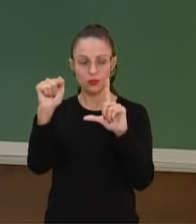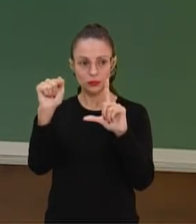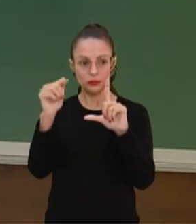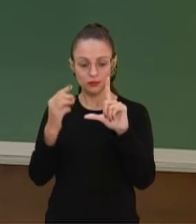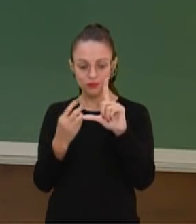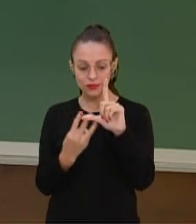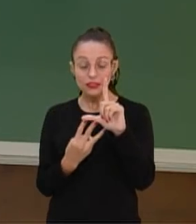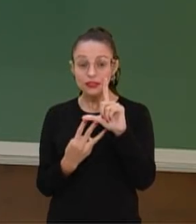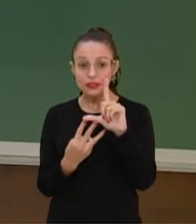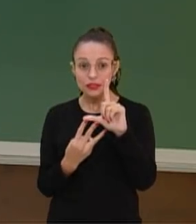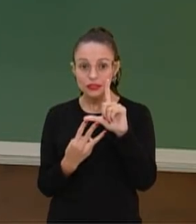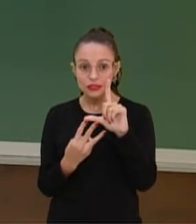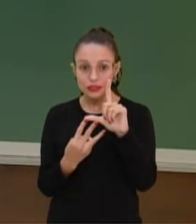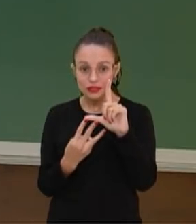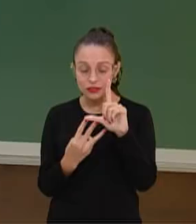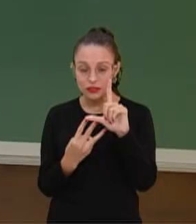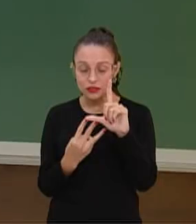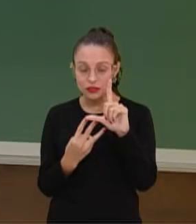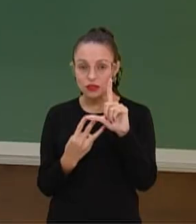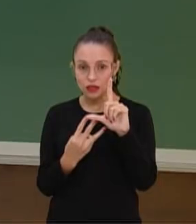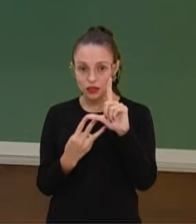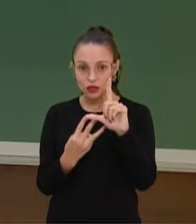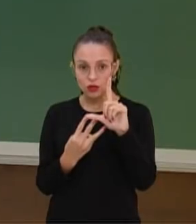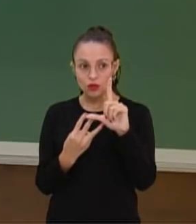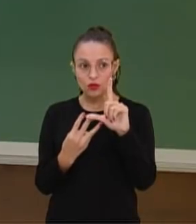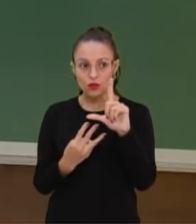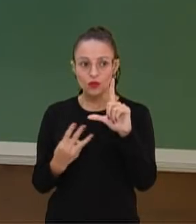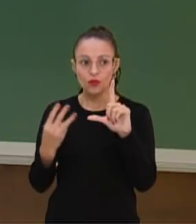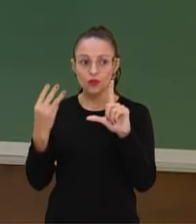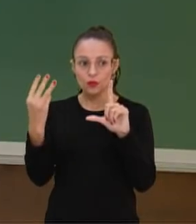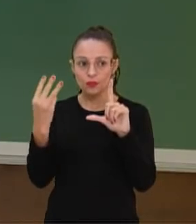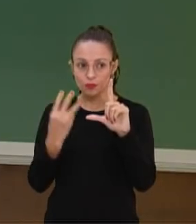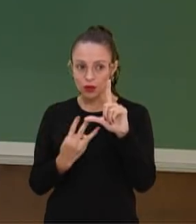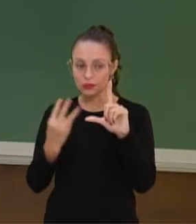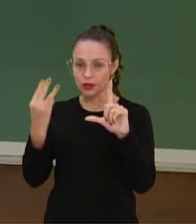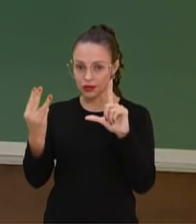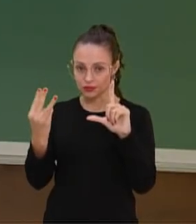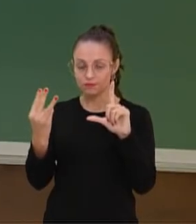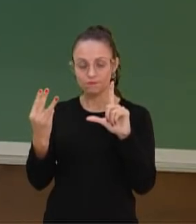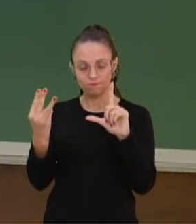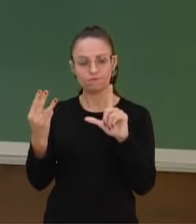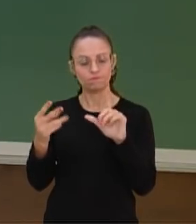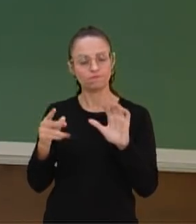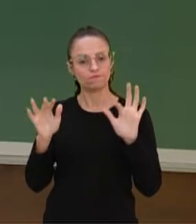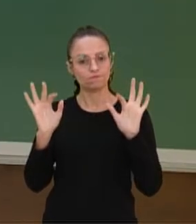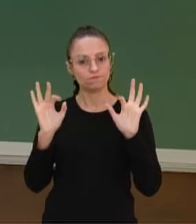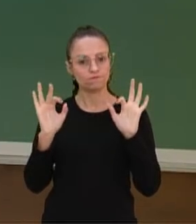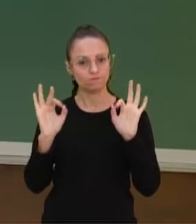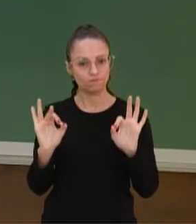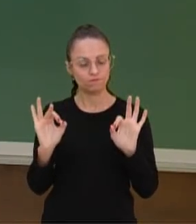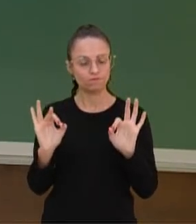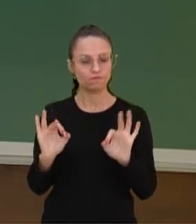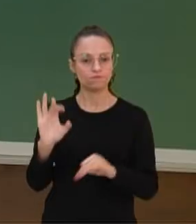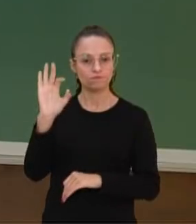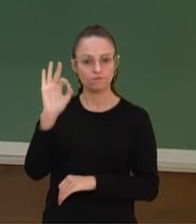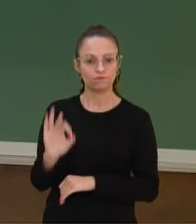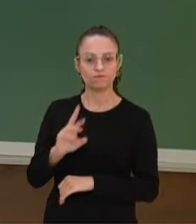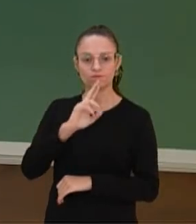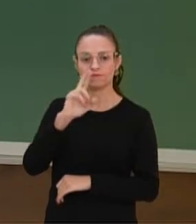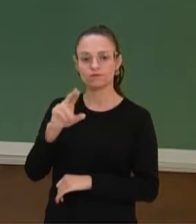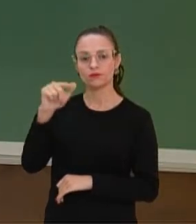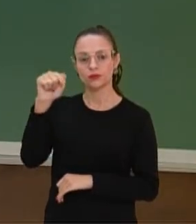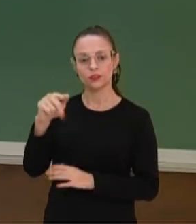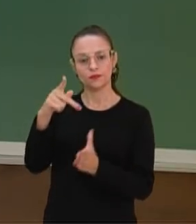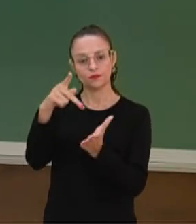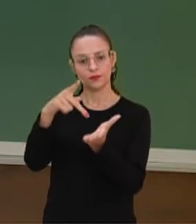só, a base do logaritmando, que é uma potência, é igual à base do logaritmo. Então a resposta é o expoente do logaritmando, que é o